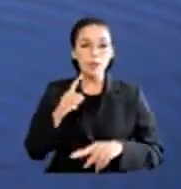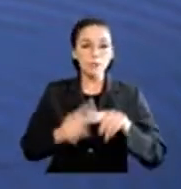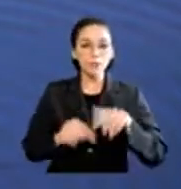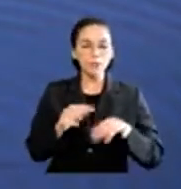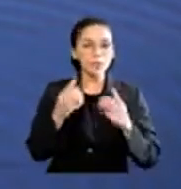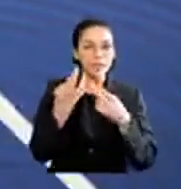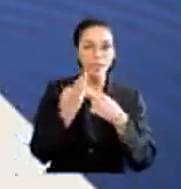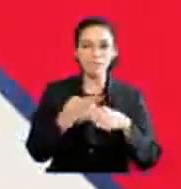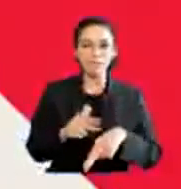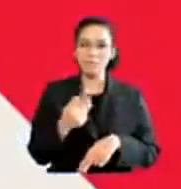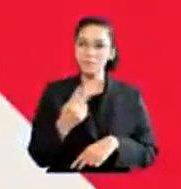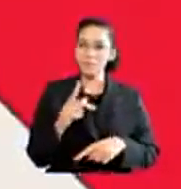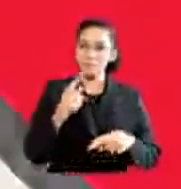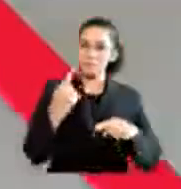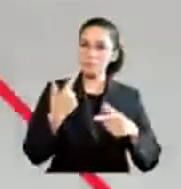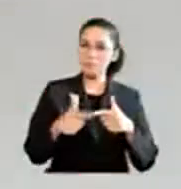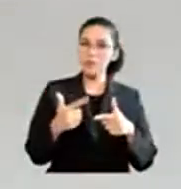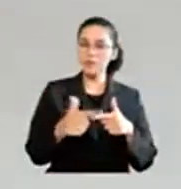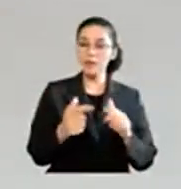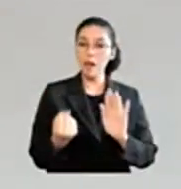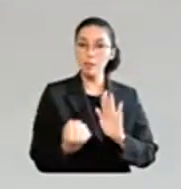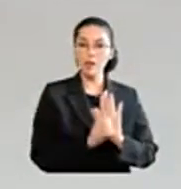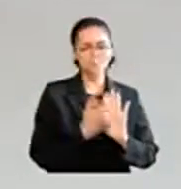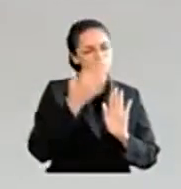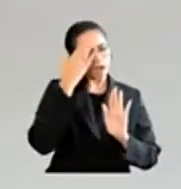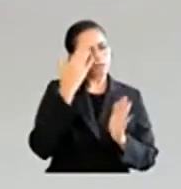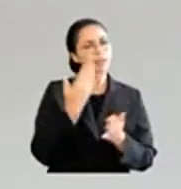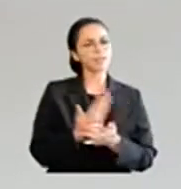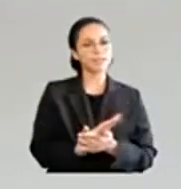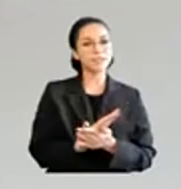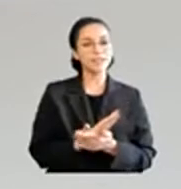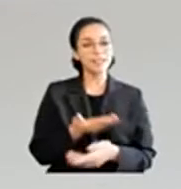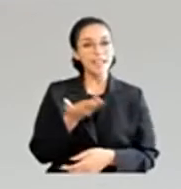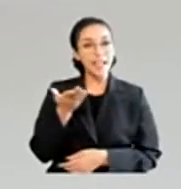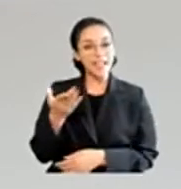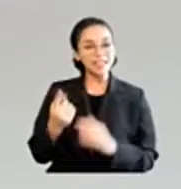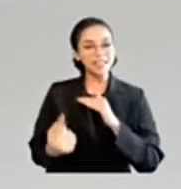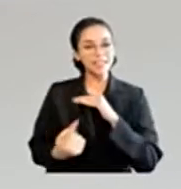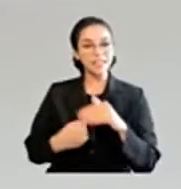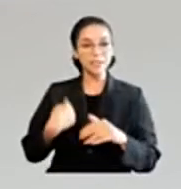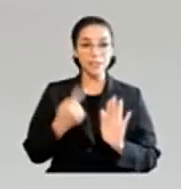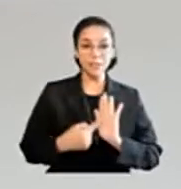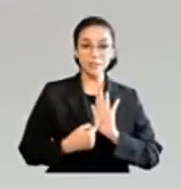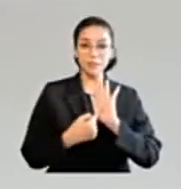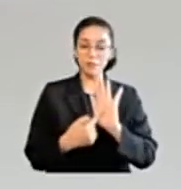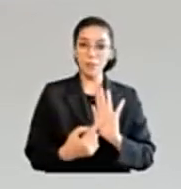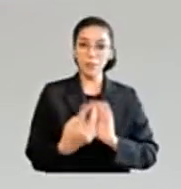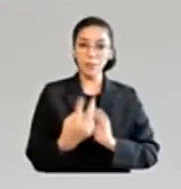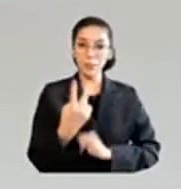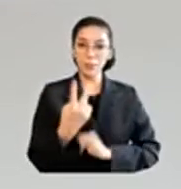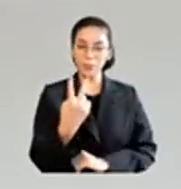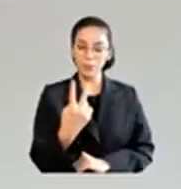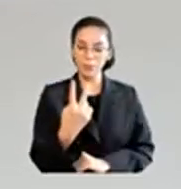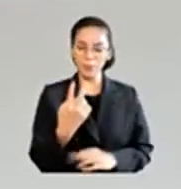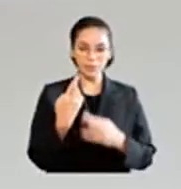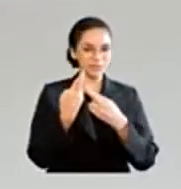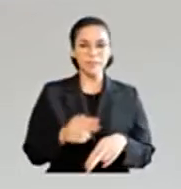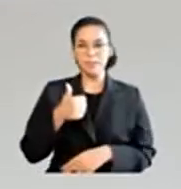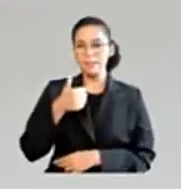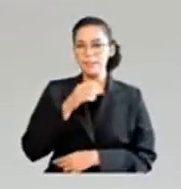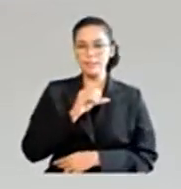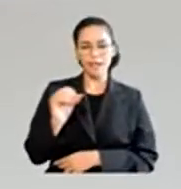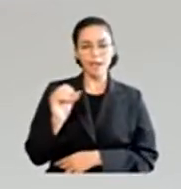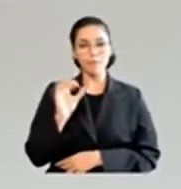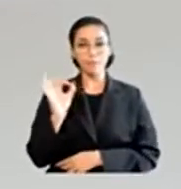marca na qual ele confie. É para esse cliente que a Fiat apresenta duas soluções 100%